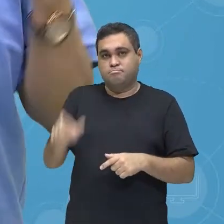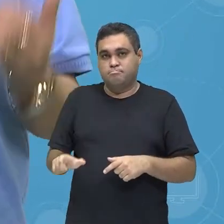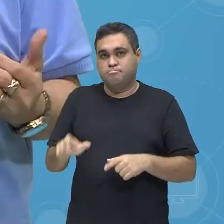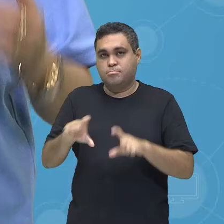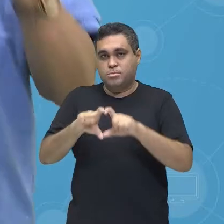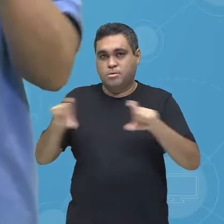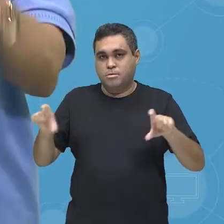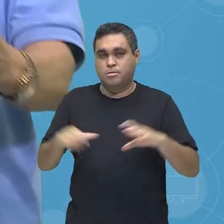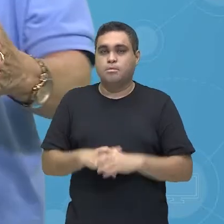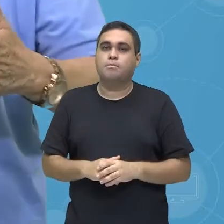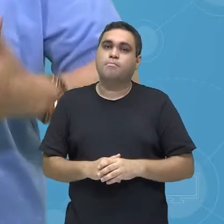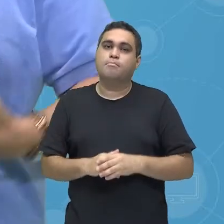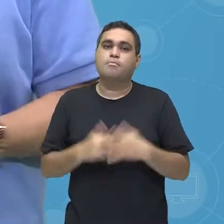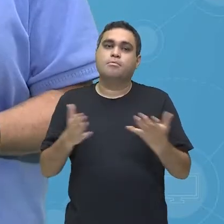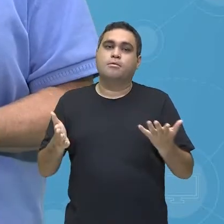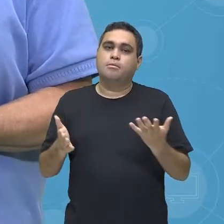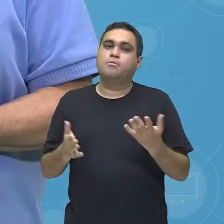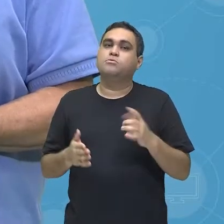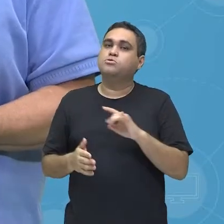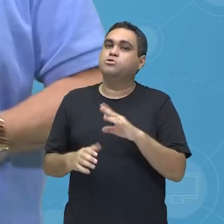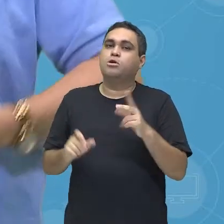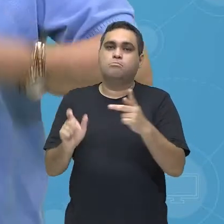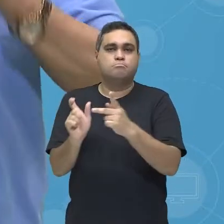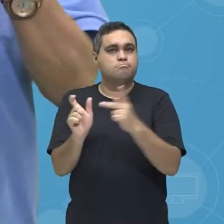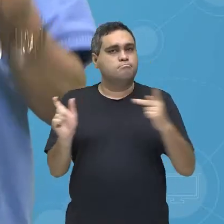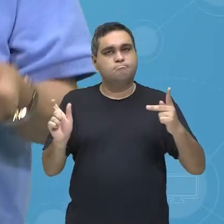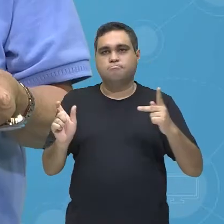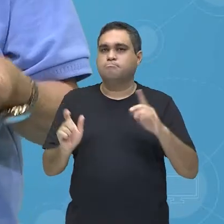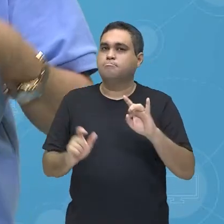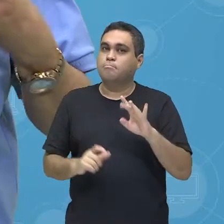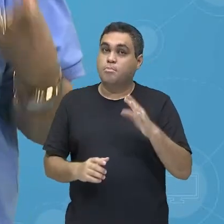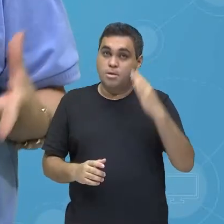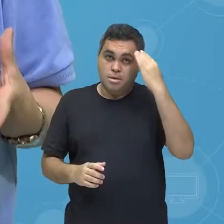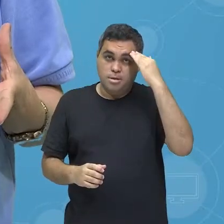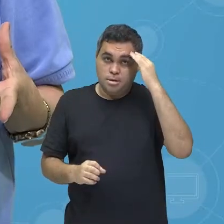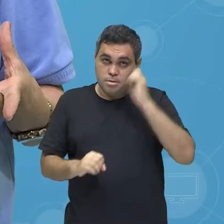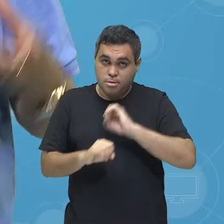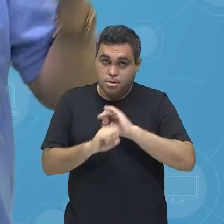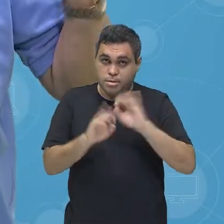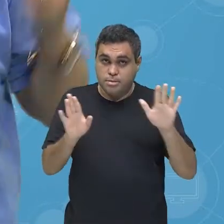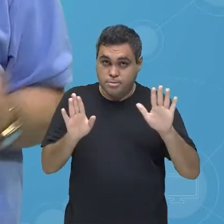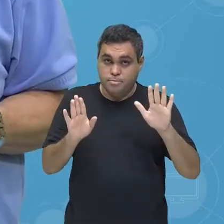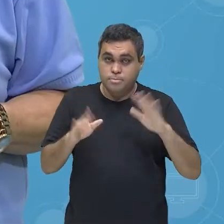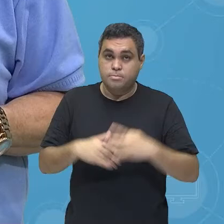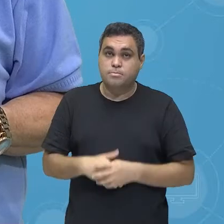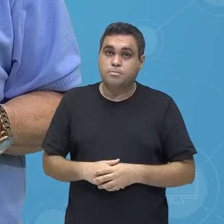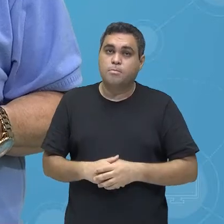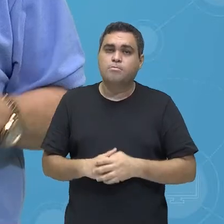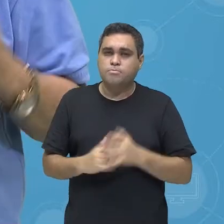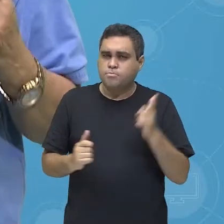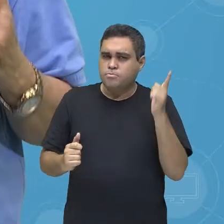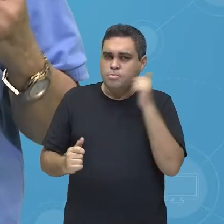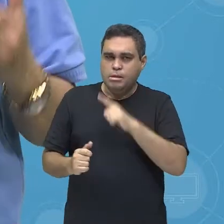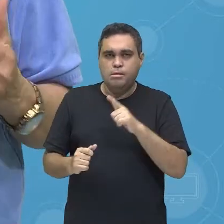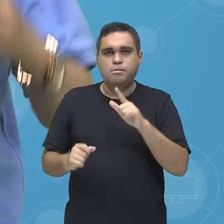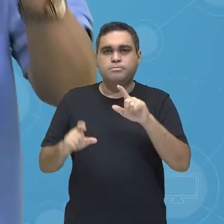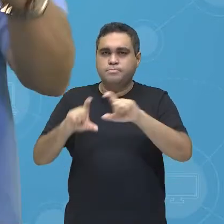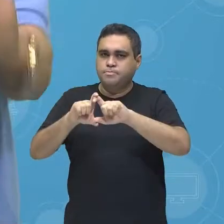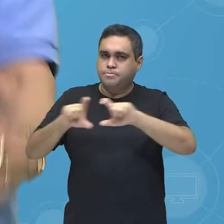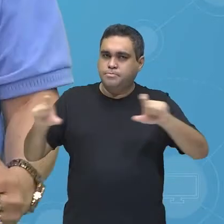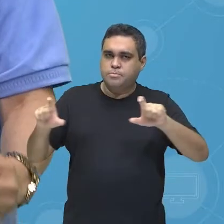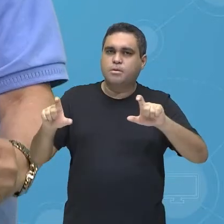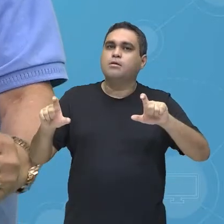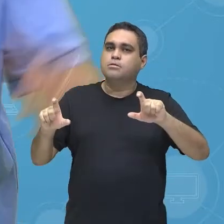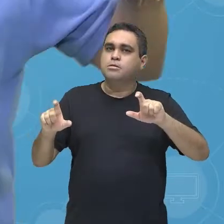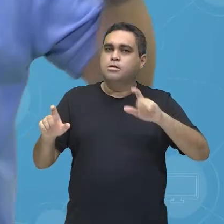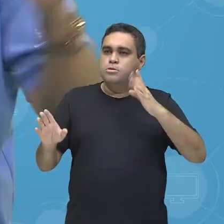Portanto, queridos, aí nós temos apenas o predicado. Você entendeu? Você compreendeu? É capaz de identificar uma oração sem sujeito,